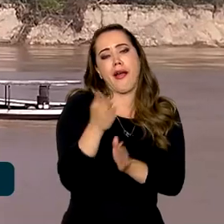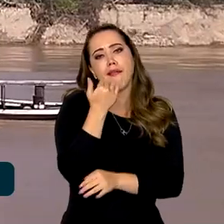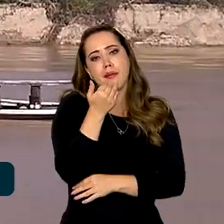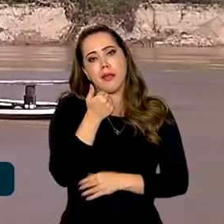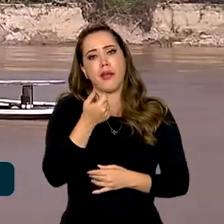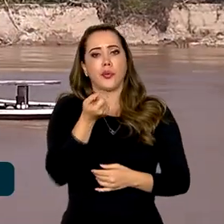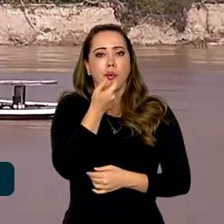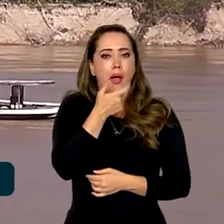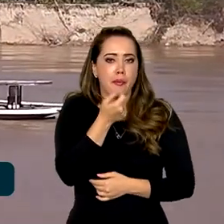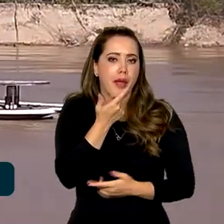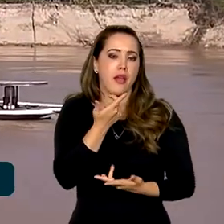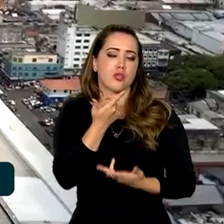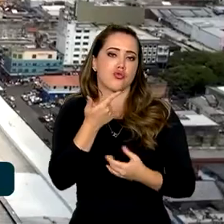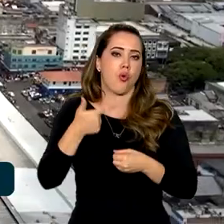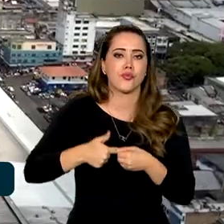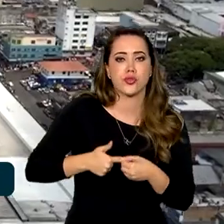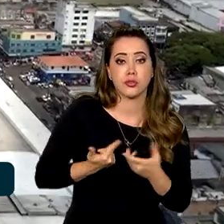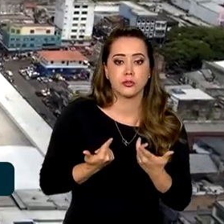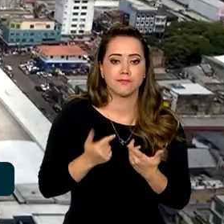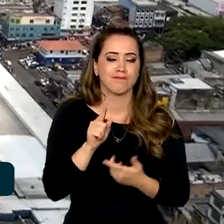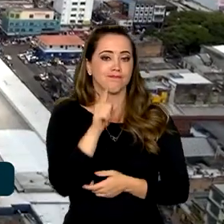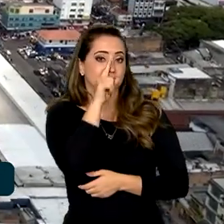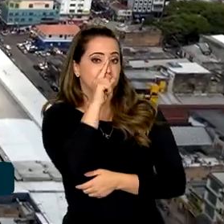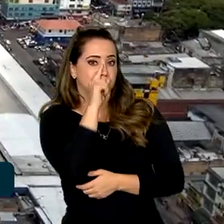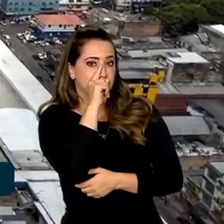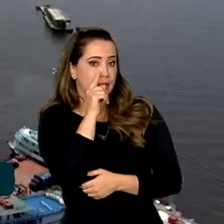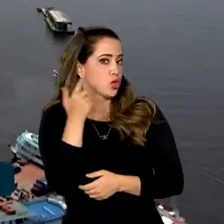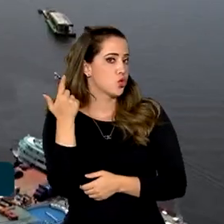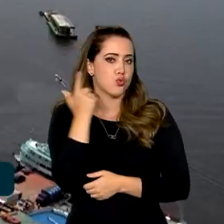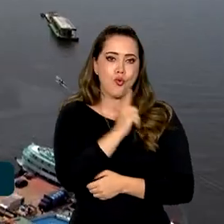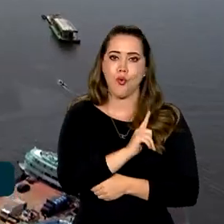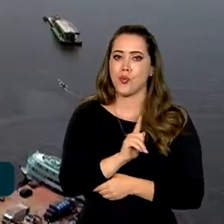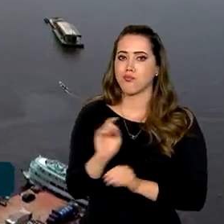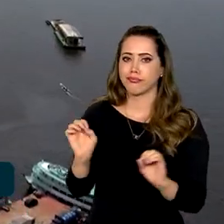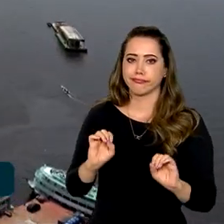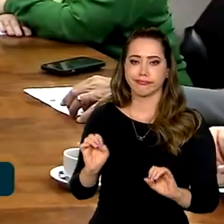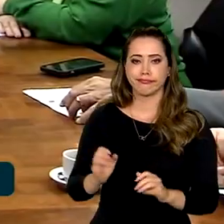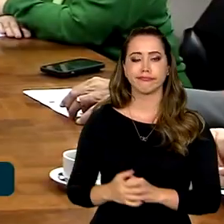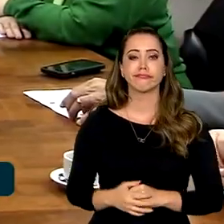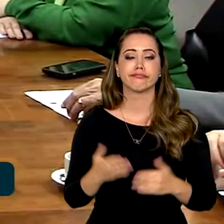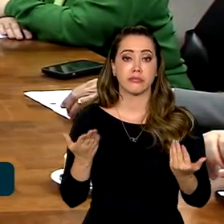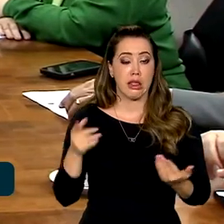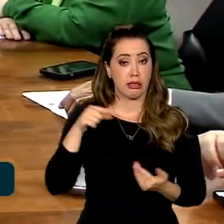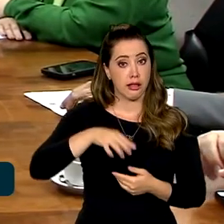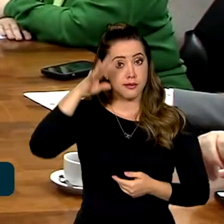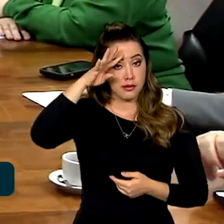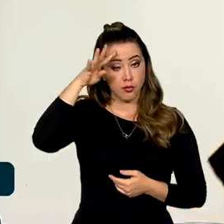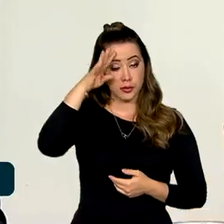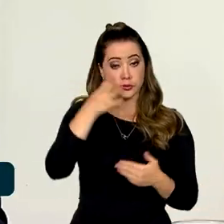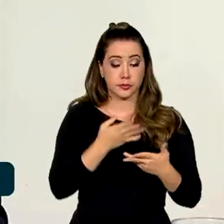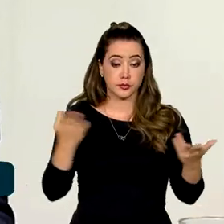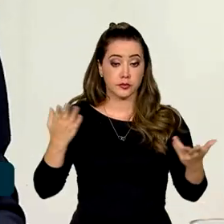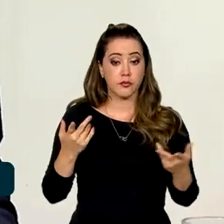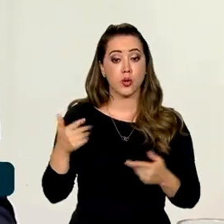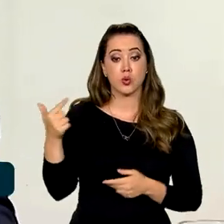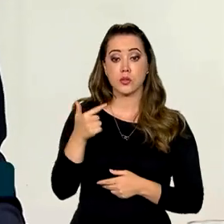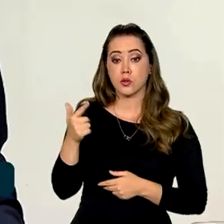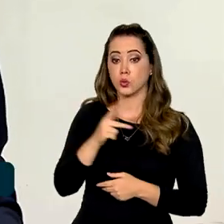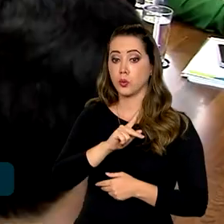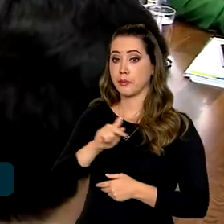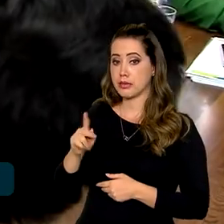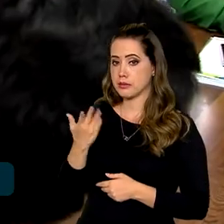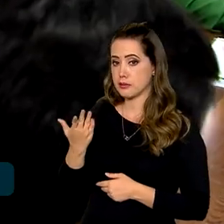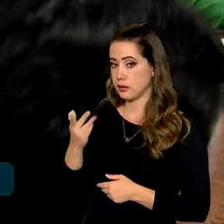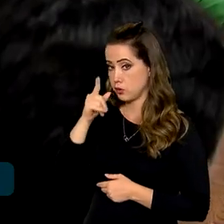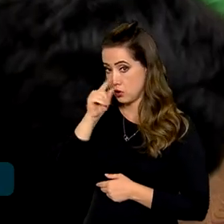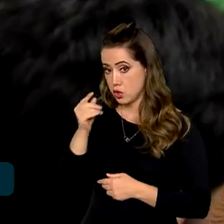e medicamentos, por exemplo, correm um risco de desabastecimento. Nesta quarta-feira, o vice-presidente Geraldo